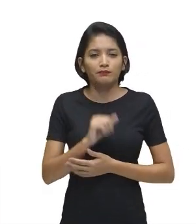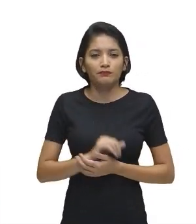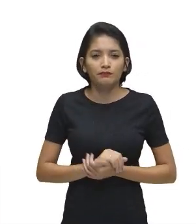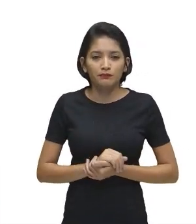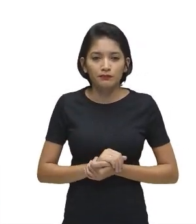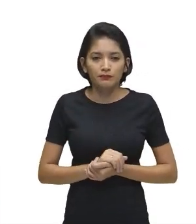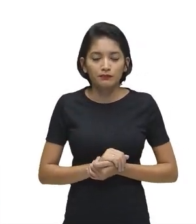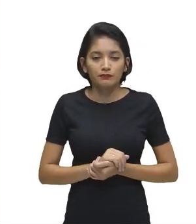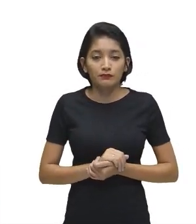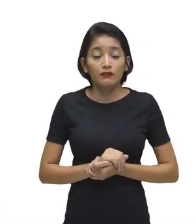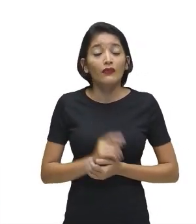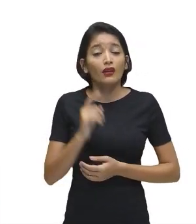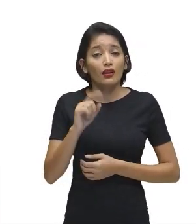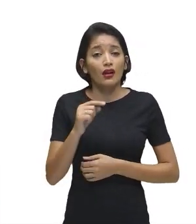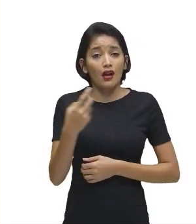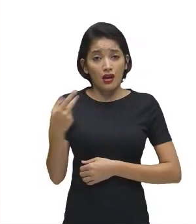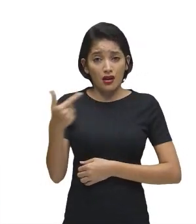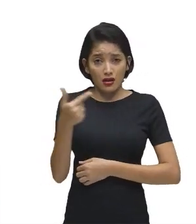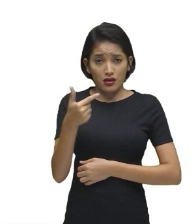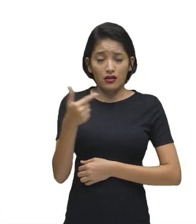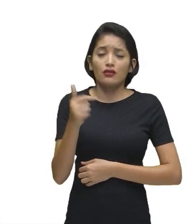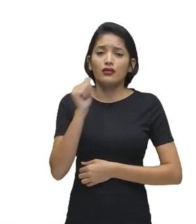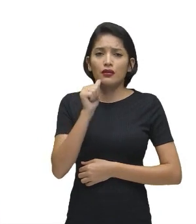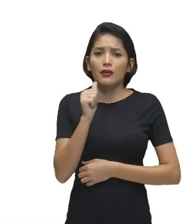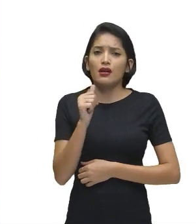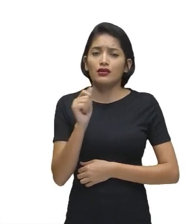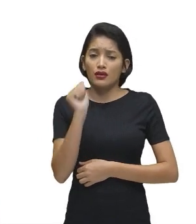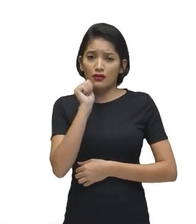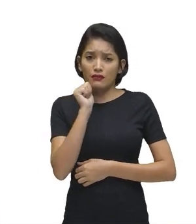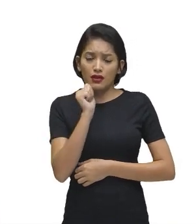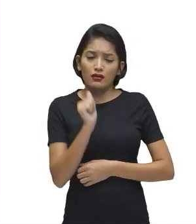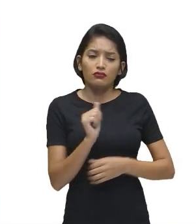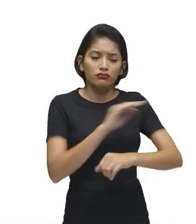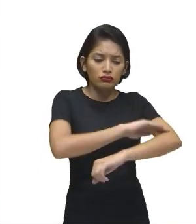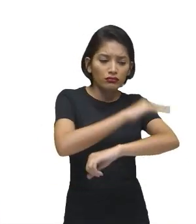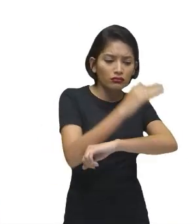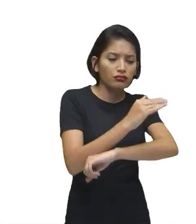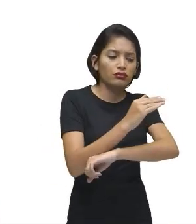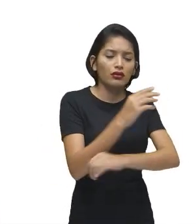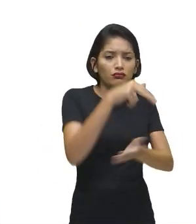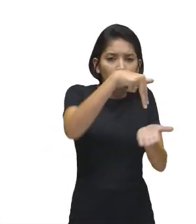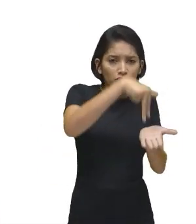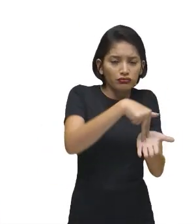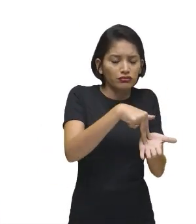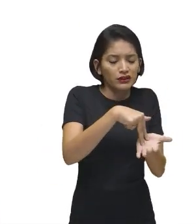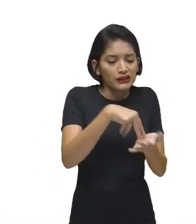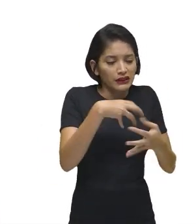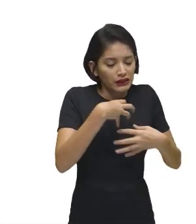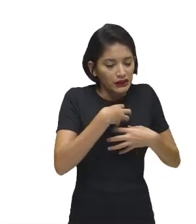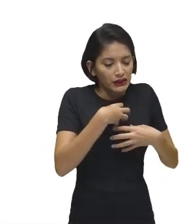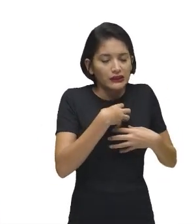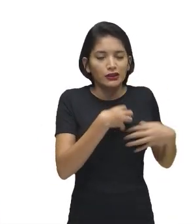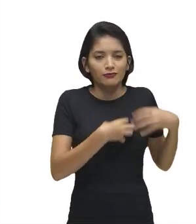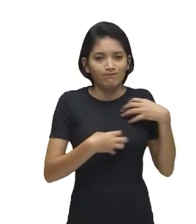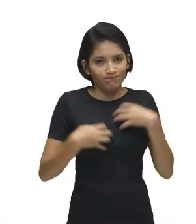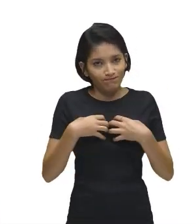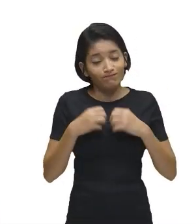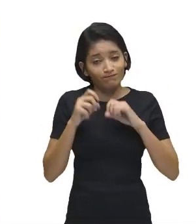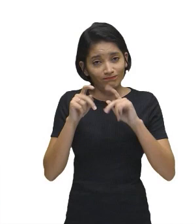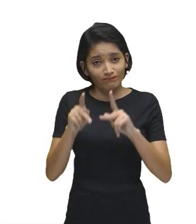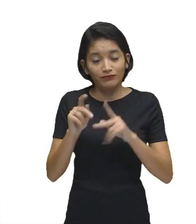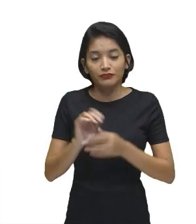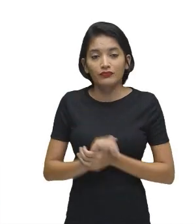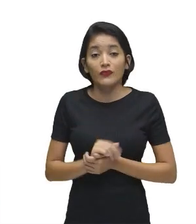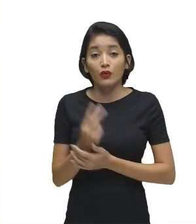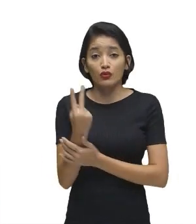aqui também uma outra, a menina perto da janela também, uma menina bastante angustiada. Então são essas